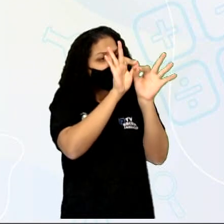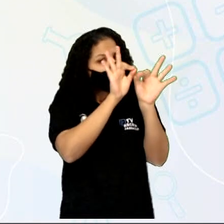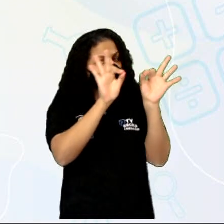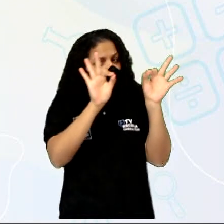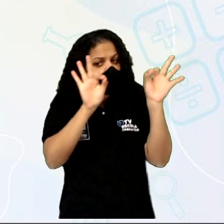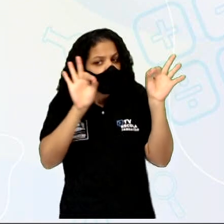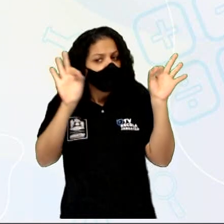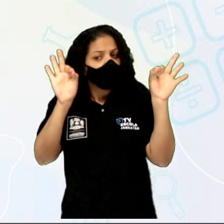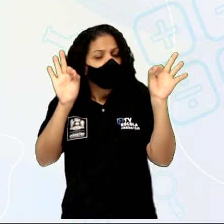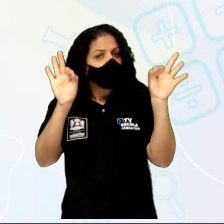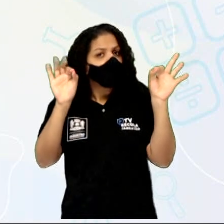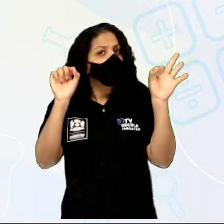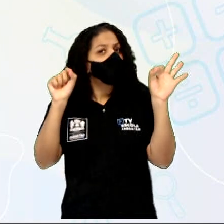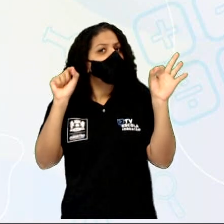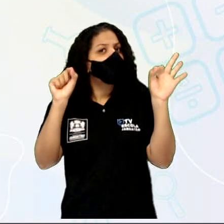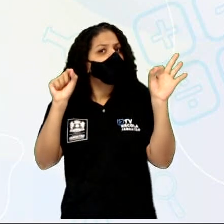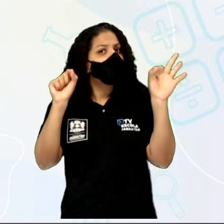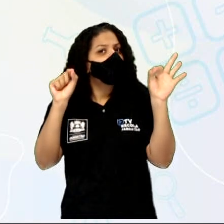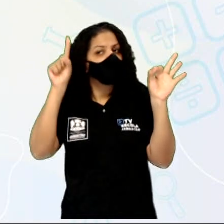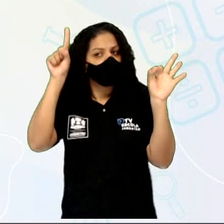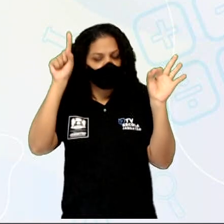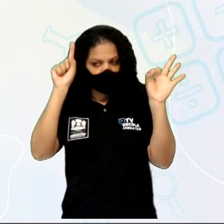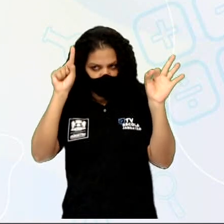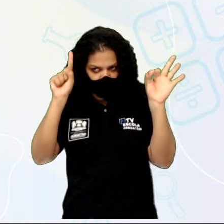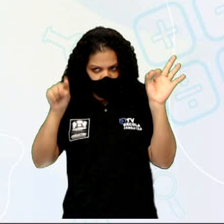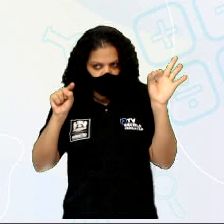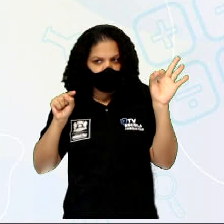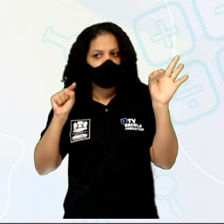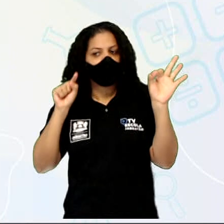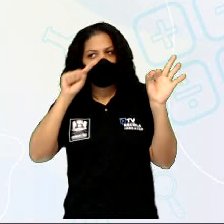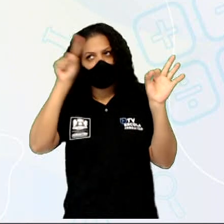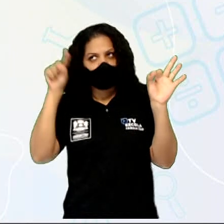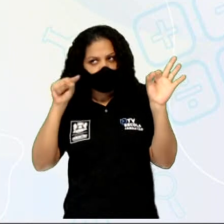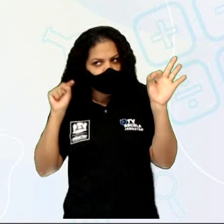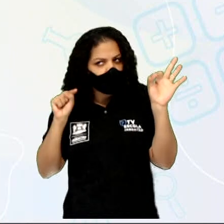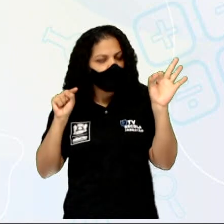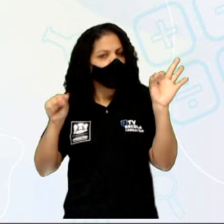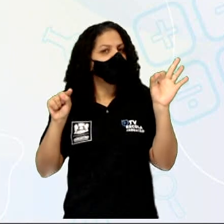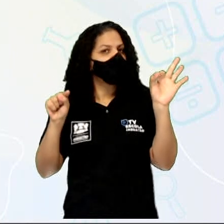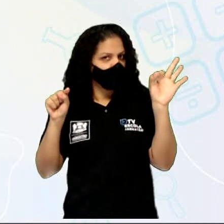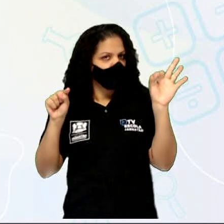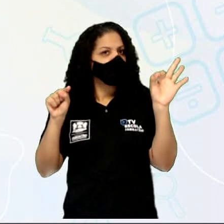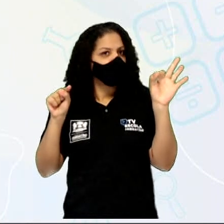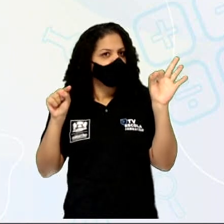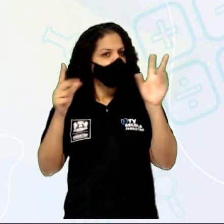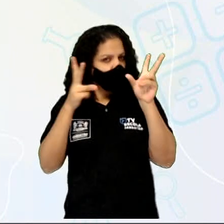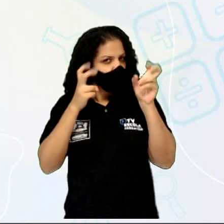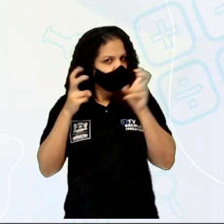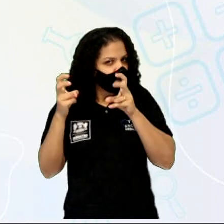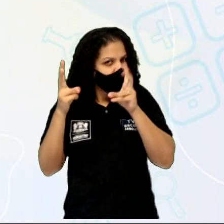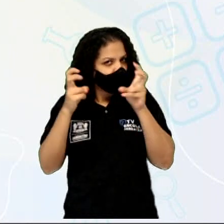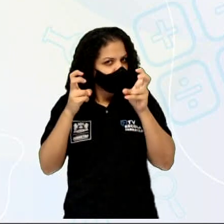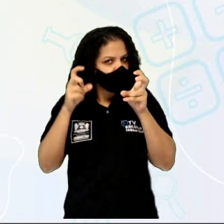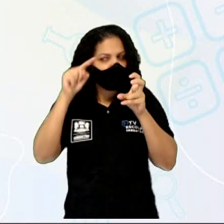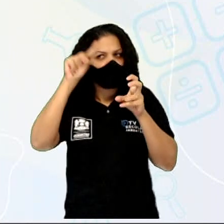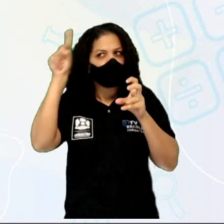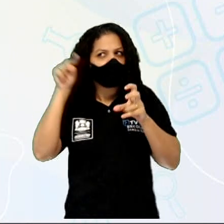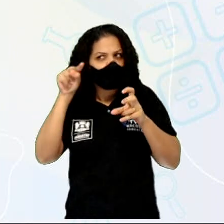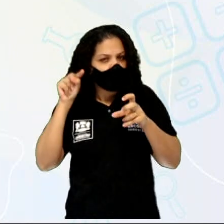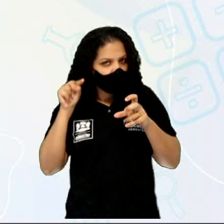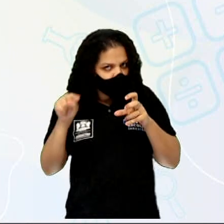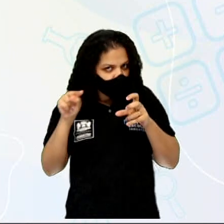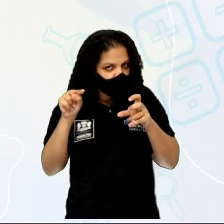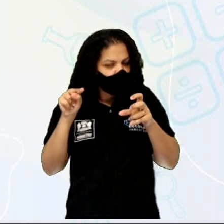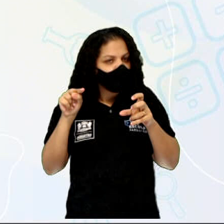dessa frase uma interrogação. Percebem que depois da palavra rádio tem lá uma interrogação?